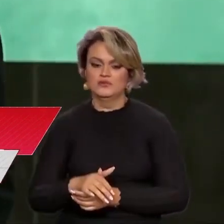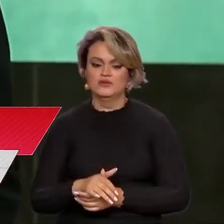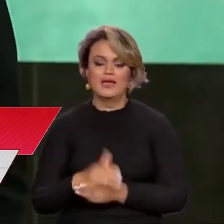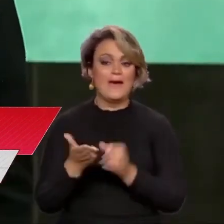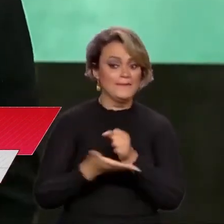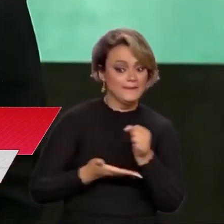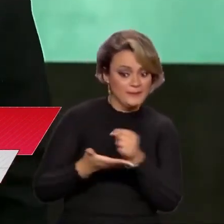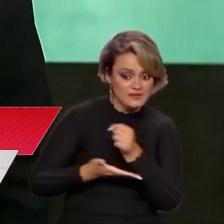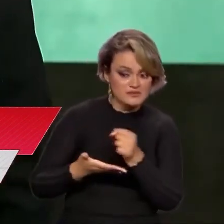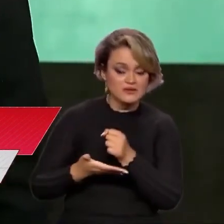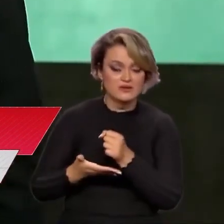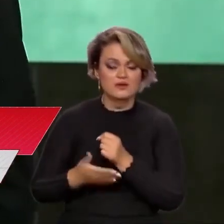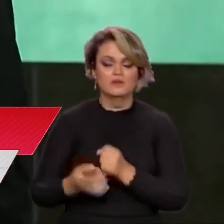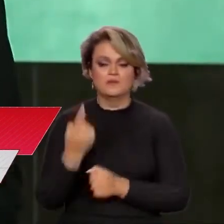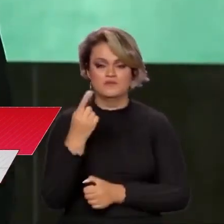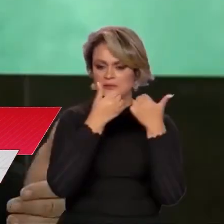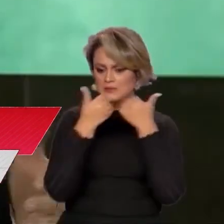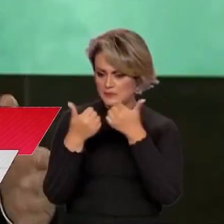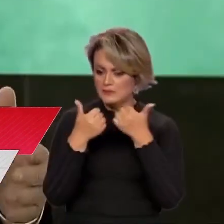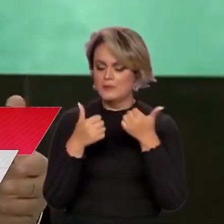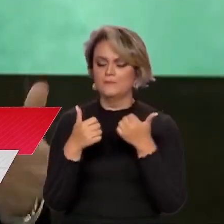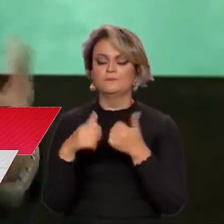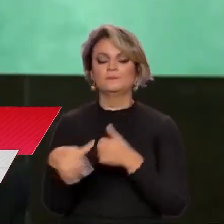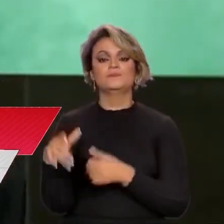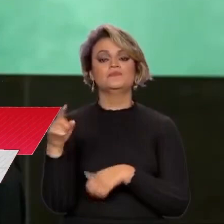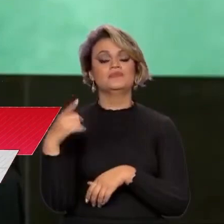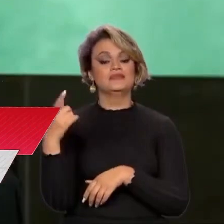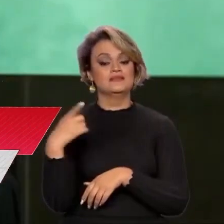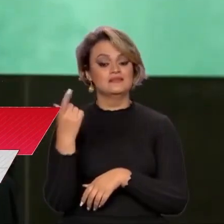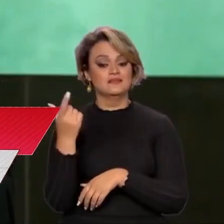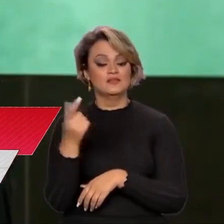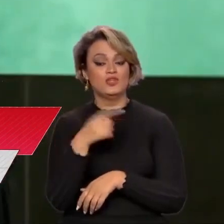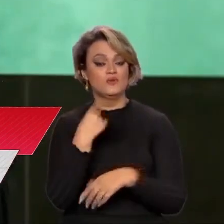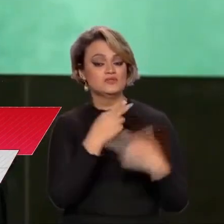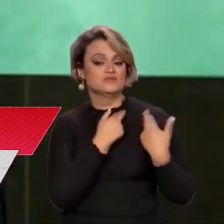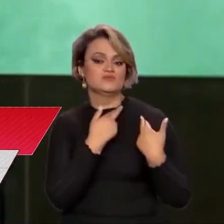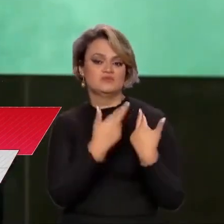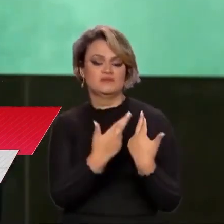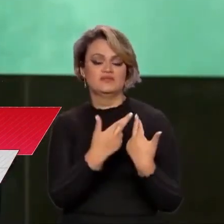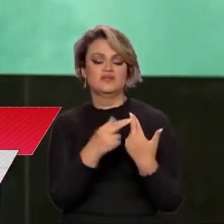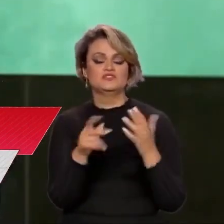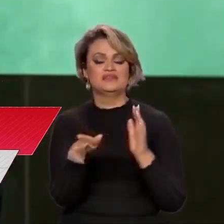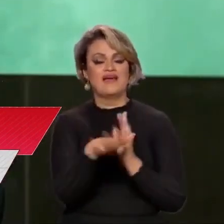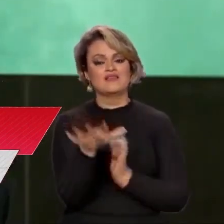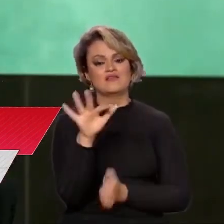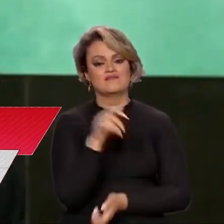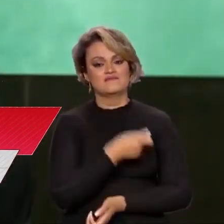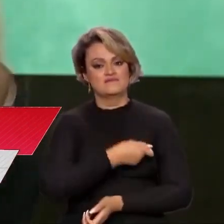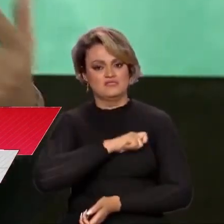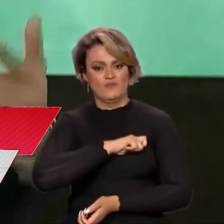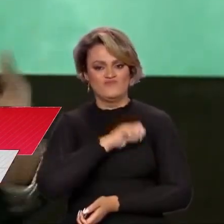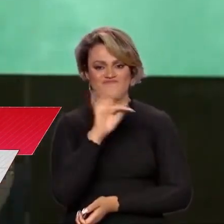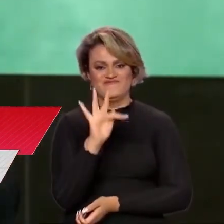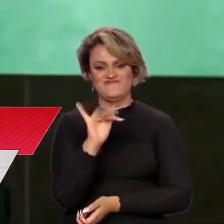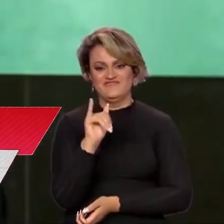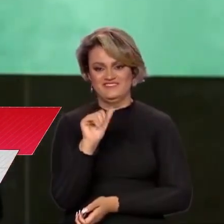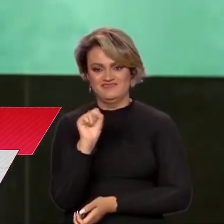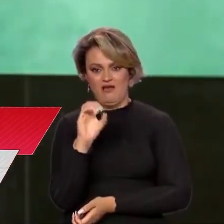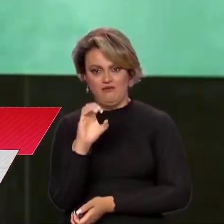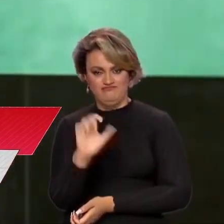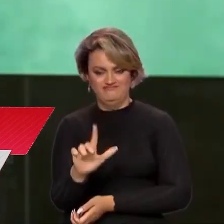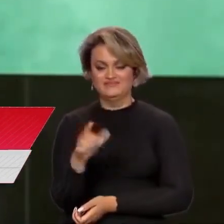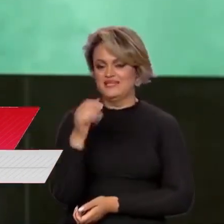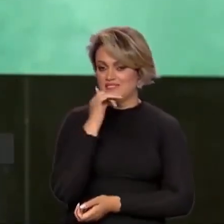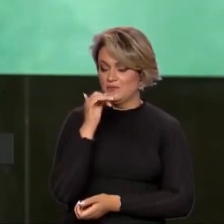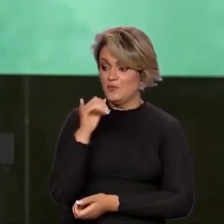10,79%. A mínima, 1,5. Nós temos responsabilidade fiscal. Então a Fazenda